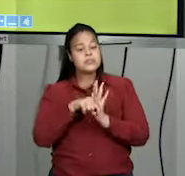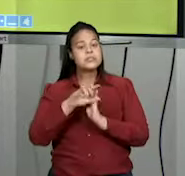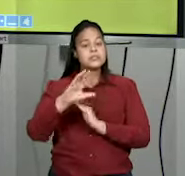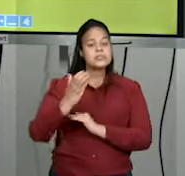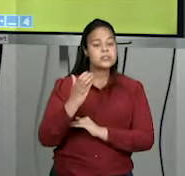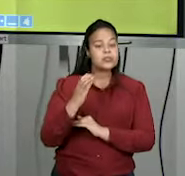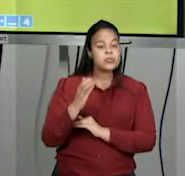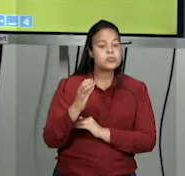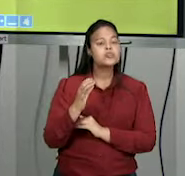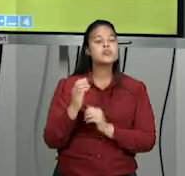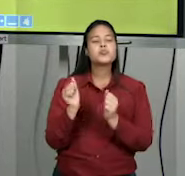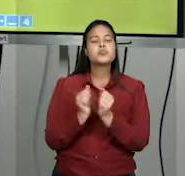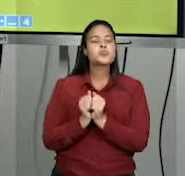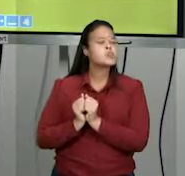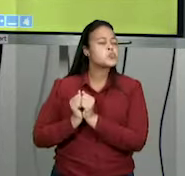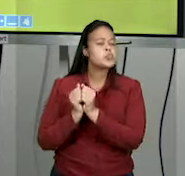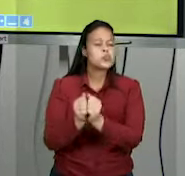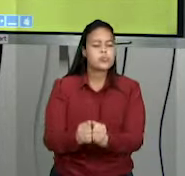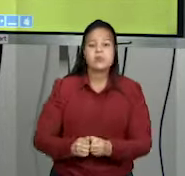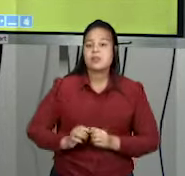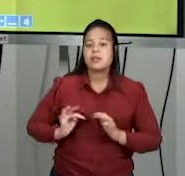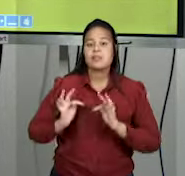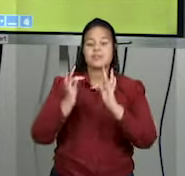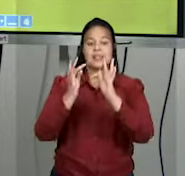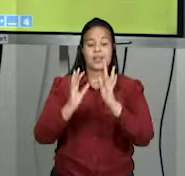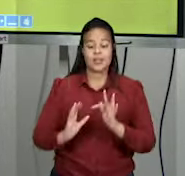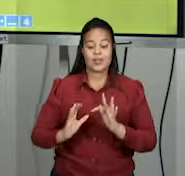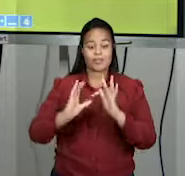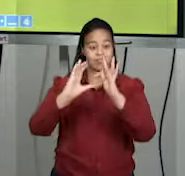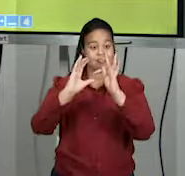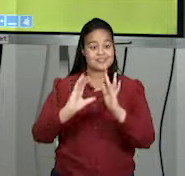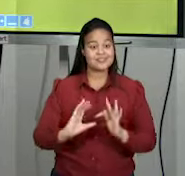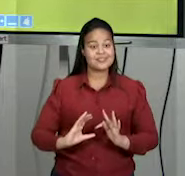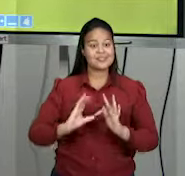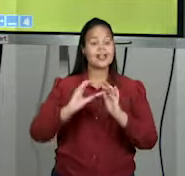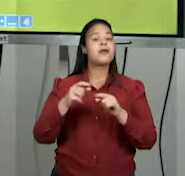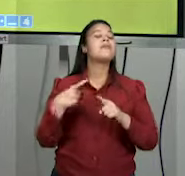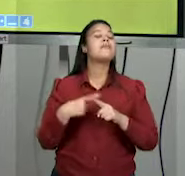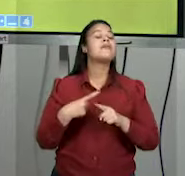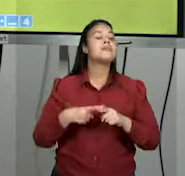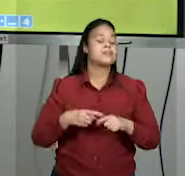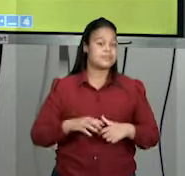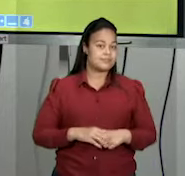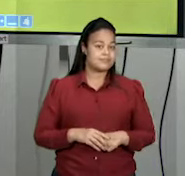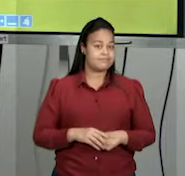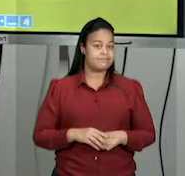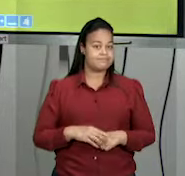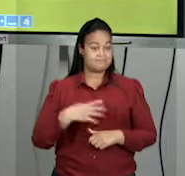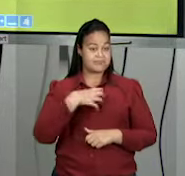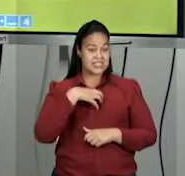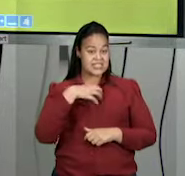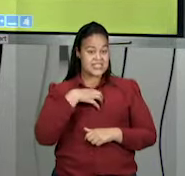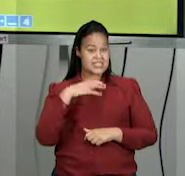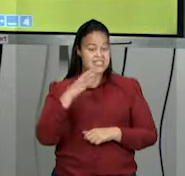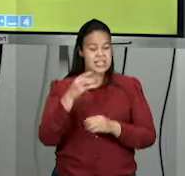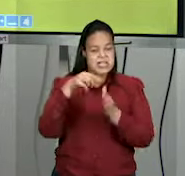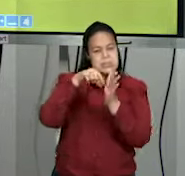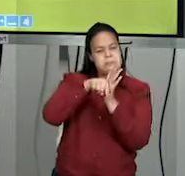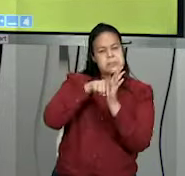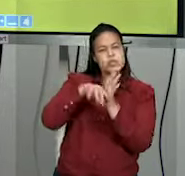andam sempre juntinhas, por quê? A ciência investiga o mundo, faz